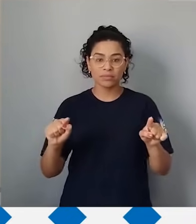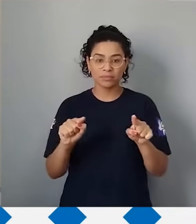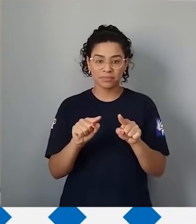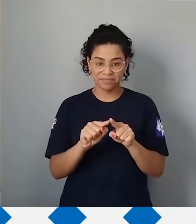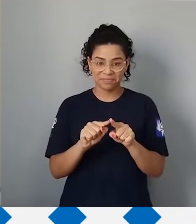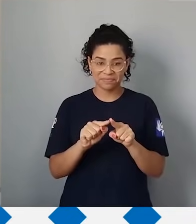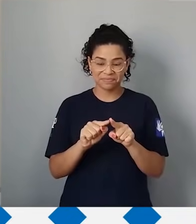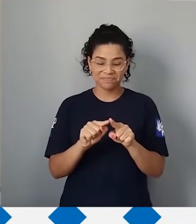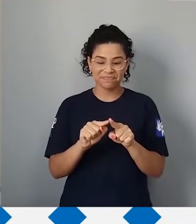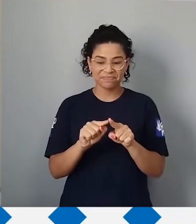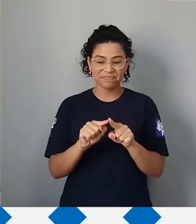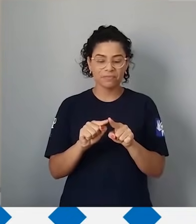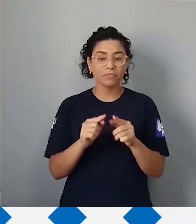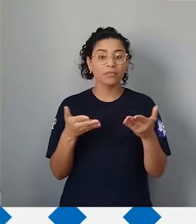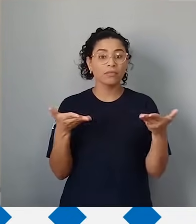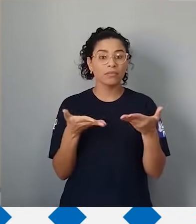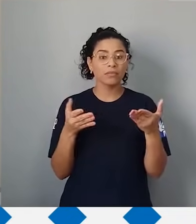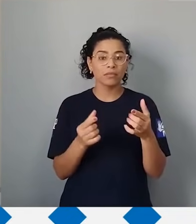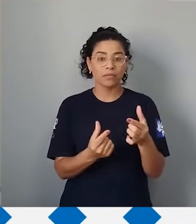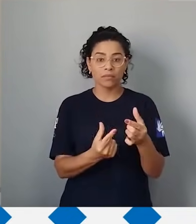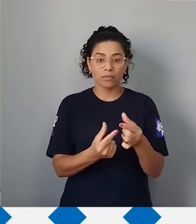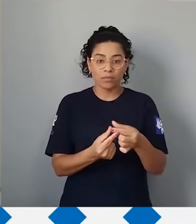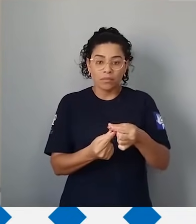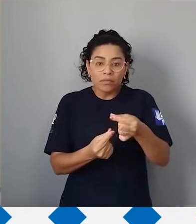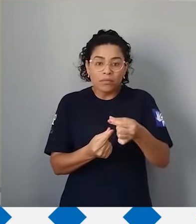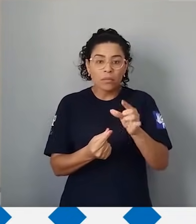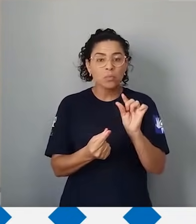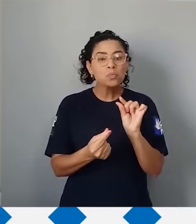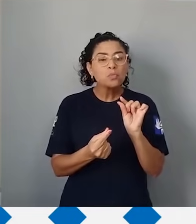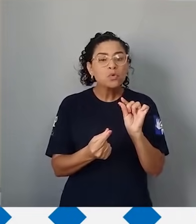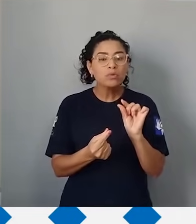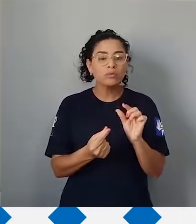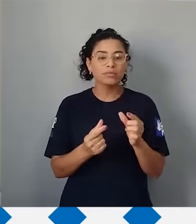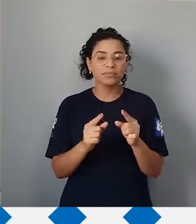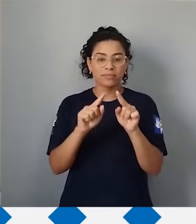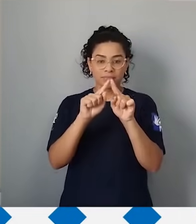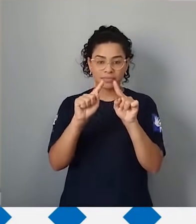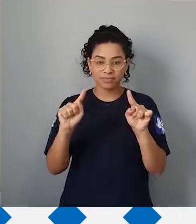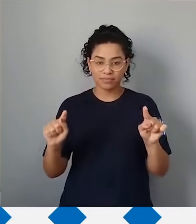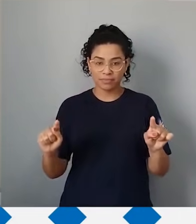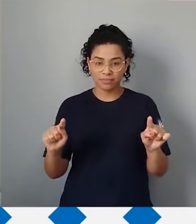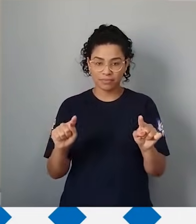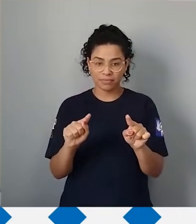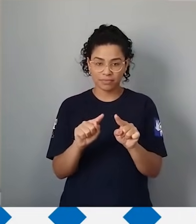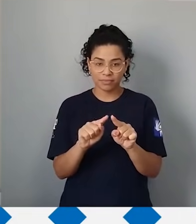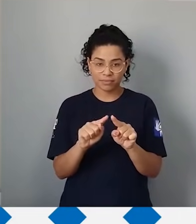uma dobradinha no triângulo. Só aqui embaixo, para marcar um pouquinho.